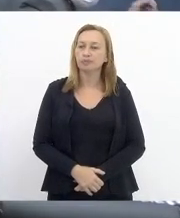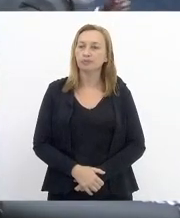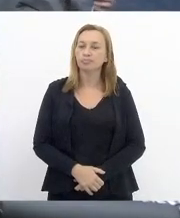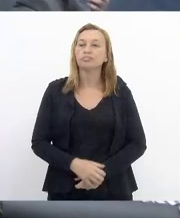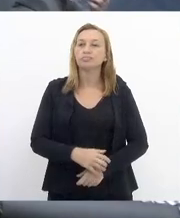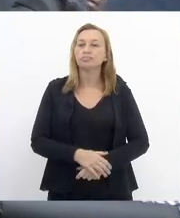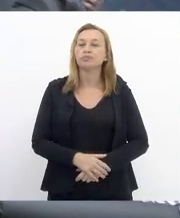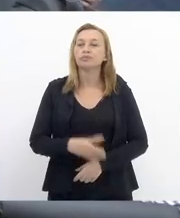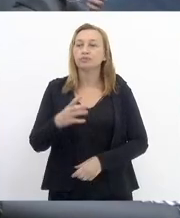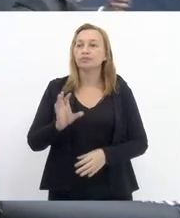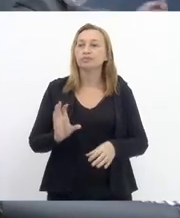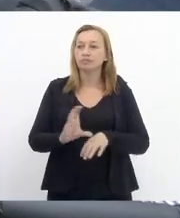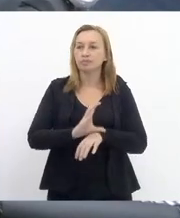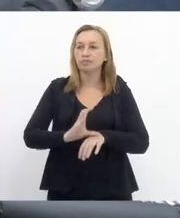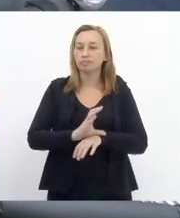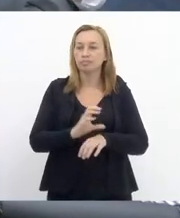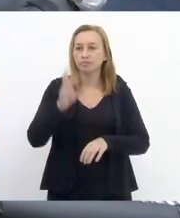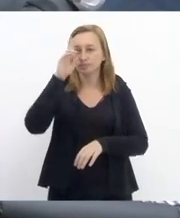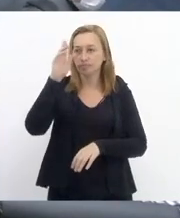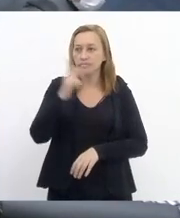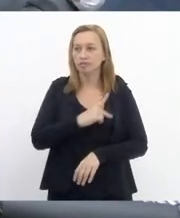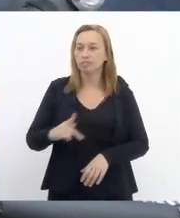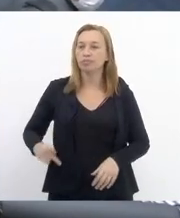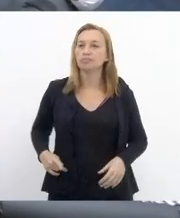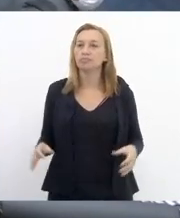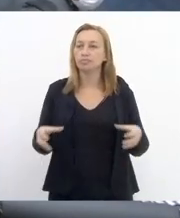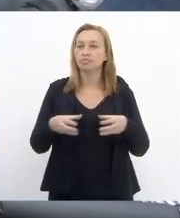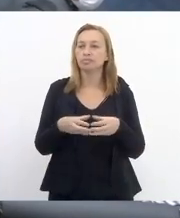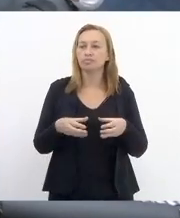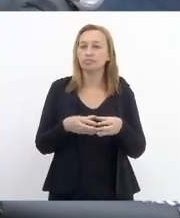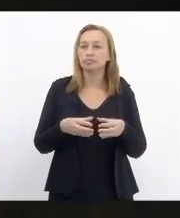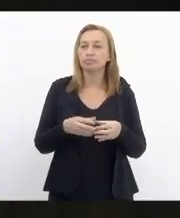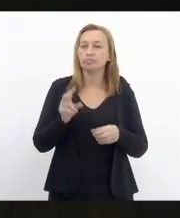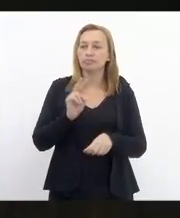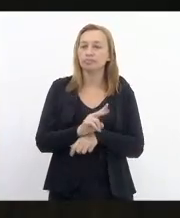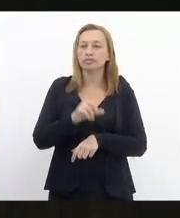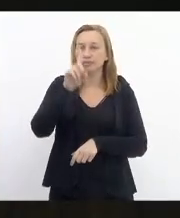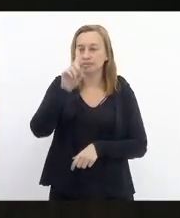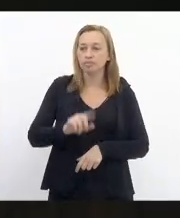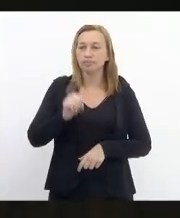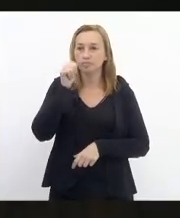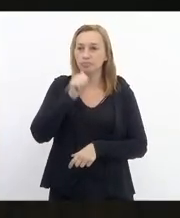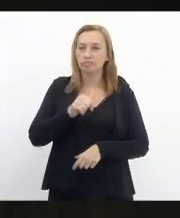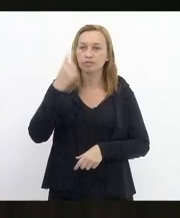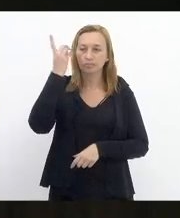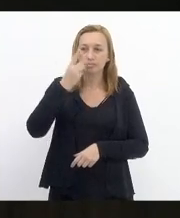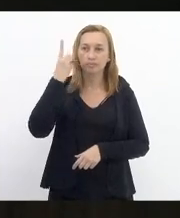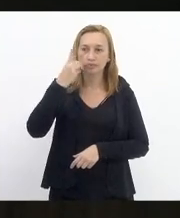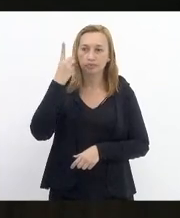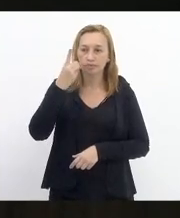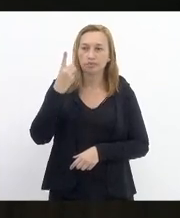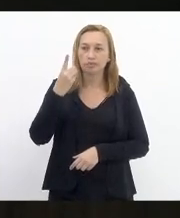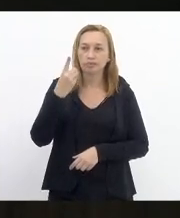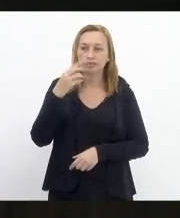Parecer é pela constitucionalidade, presidente. Pela Comissão de Defesa do Direito da Mulher, deputada Renata Souza.